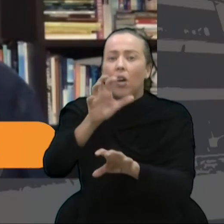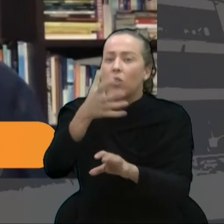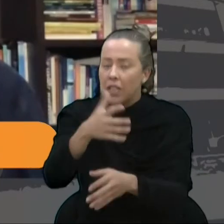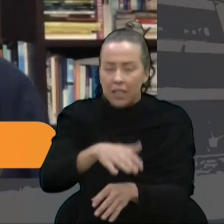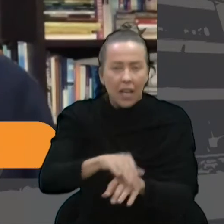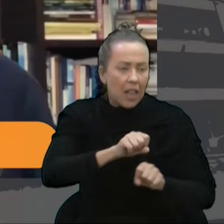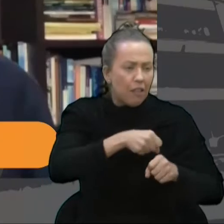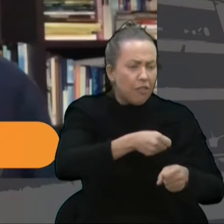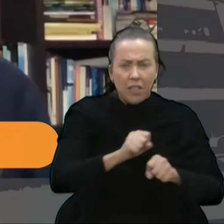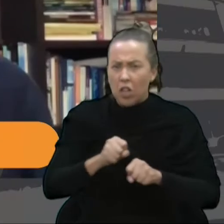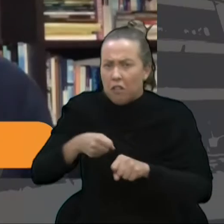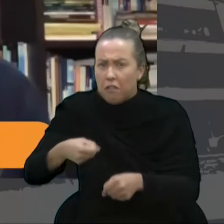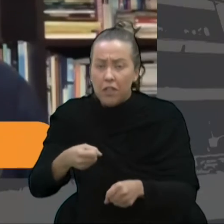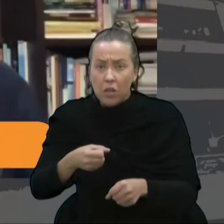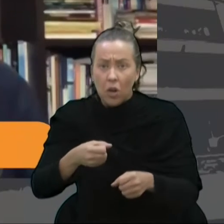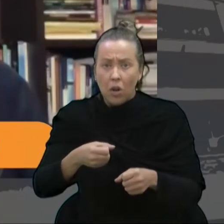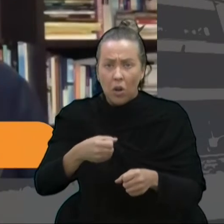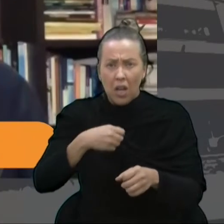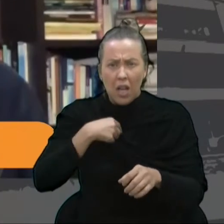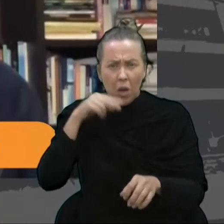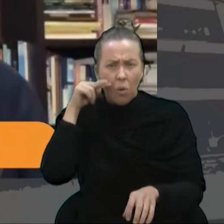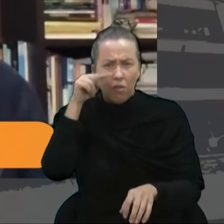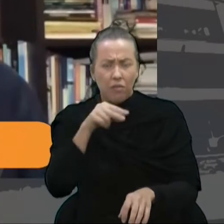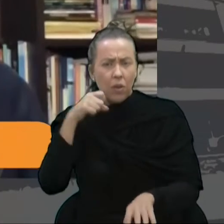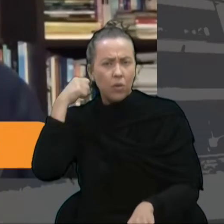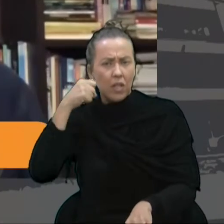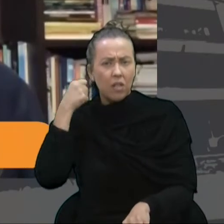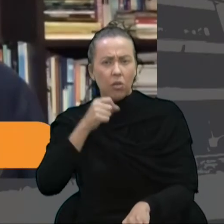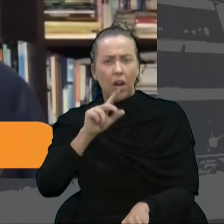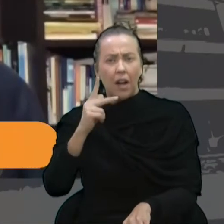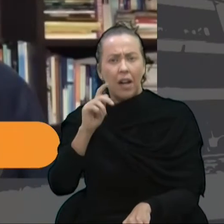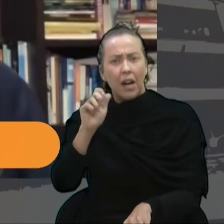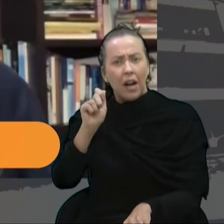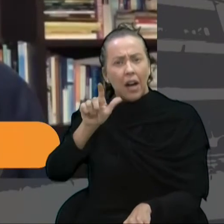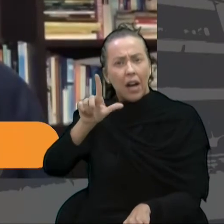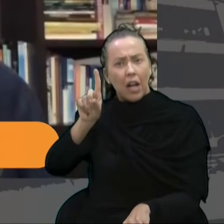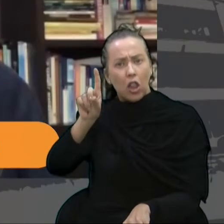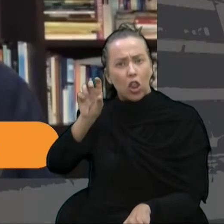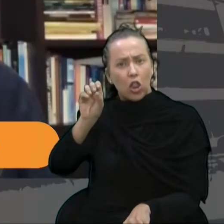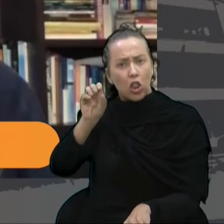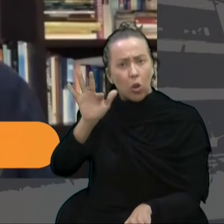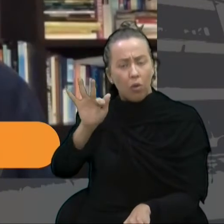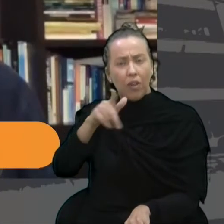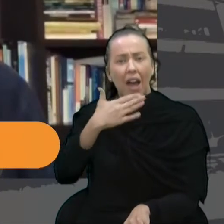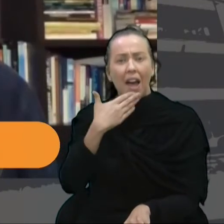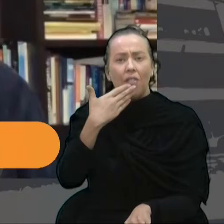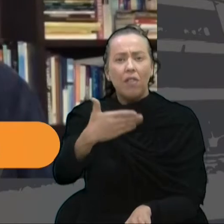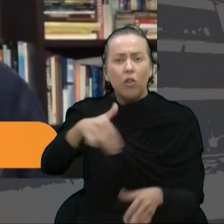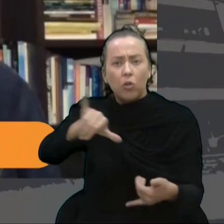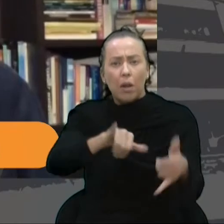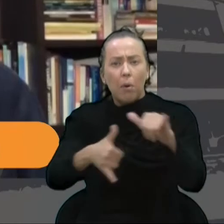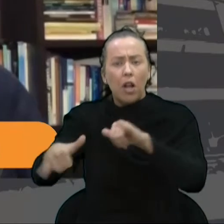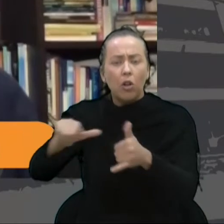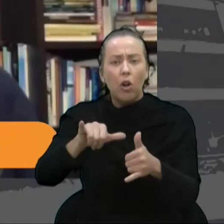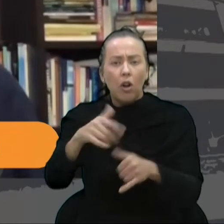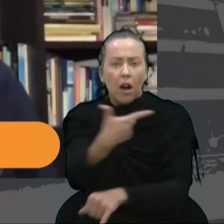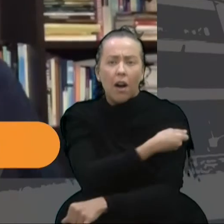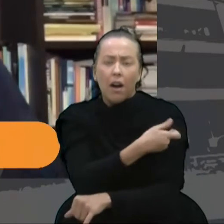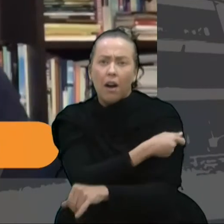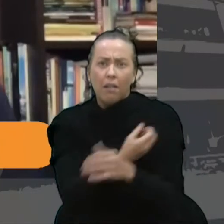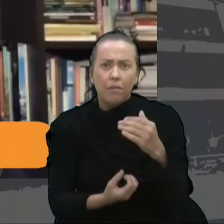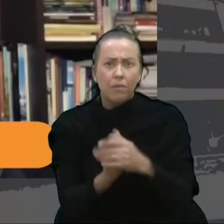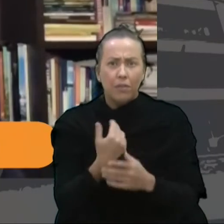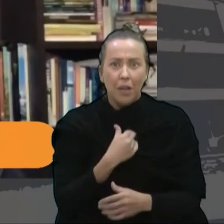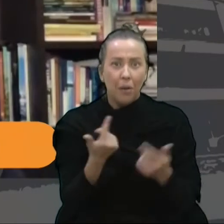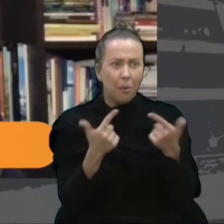daquilo. Né? Por exemplo, eu vi o senador Randolph dizer que a CPI é a favor dos laboratórios que produzem vacina. Eu já achei